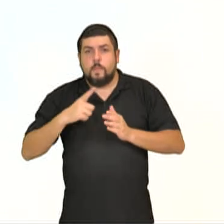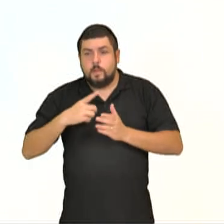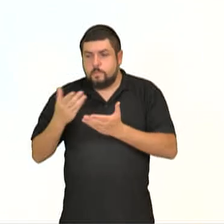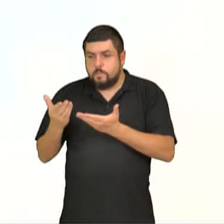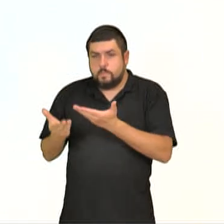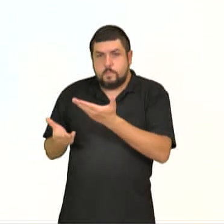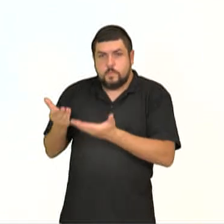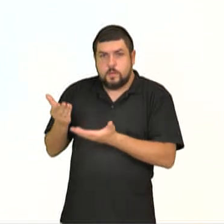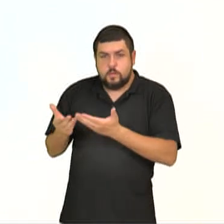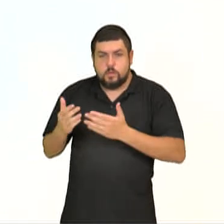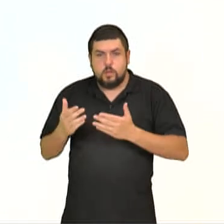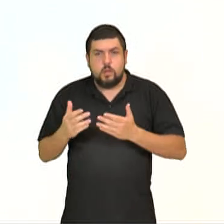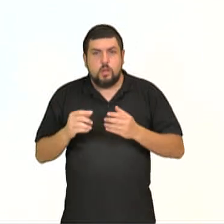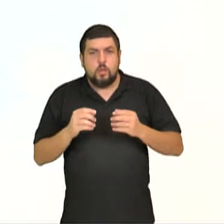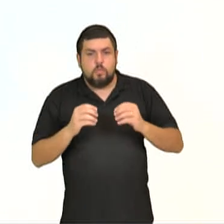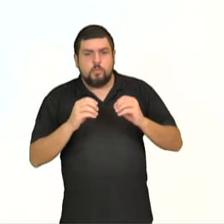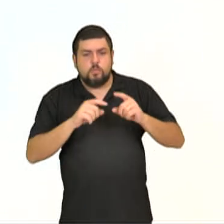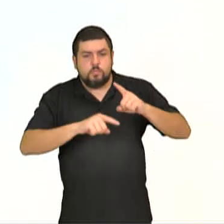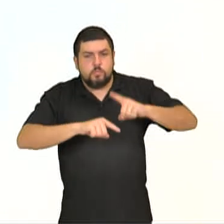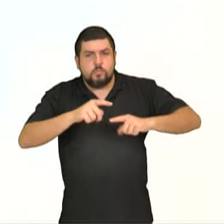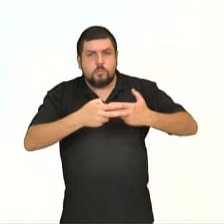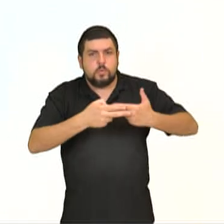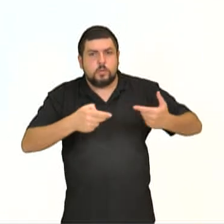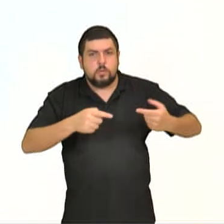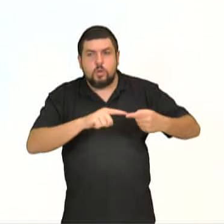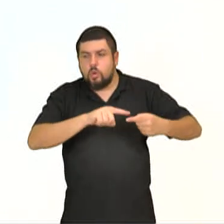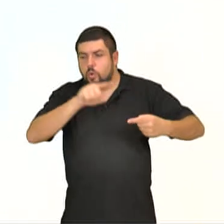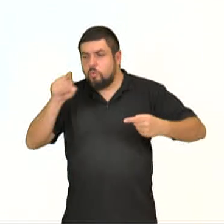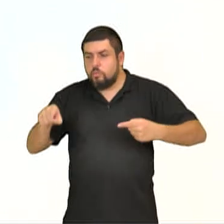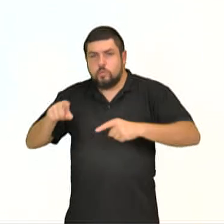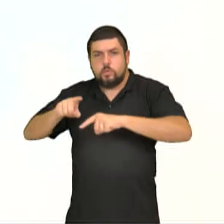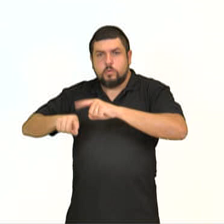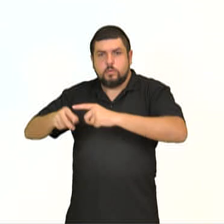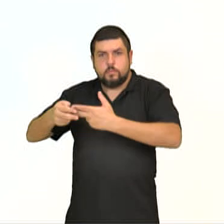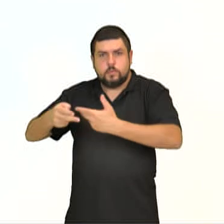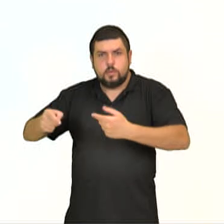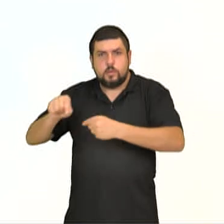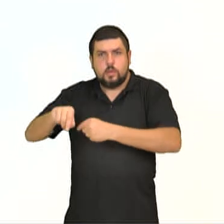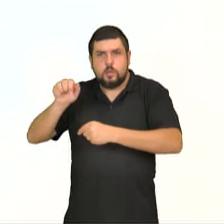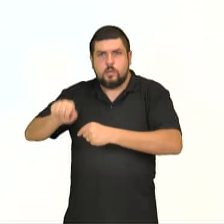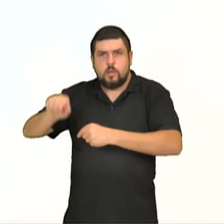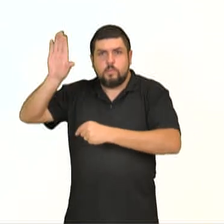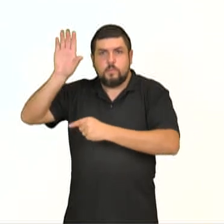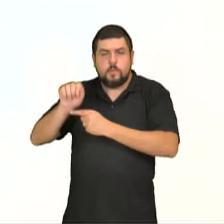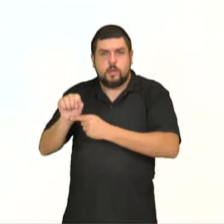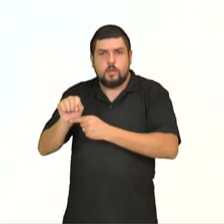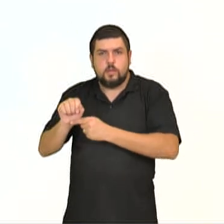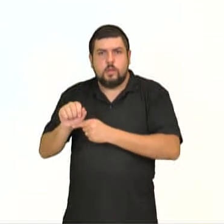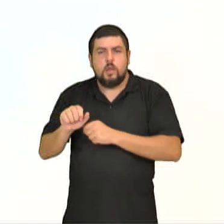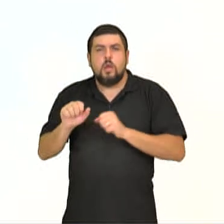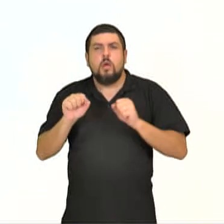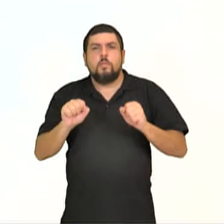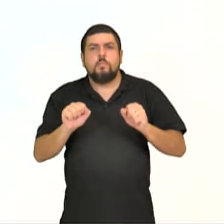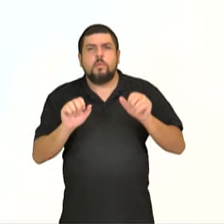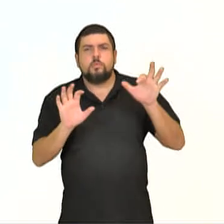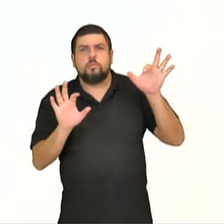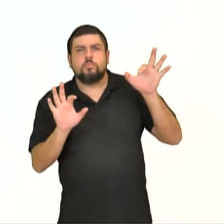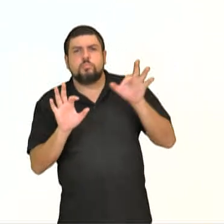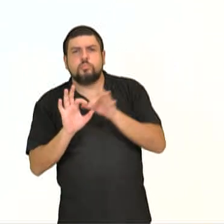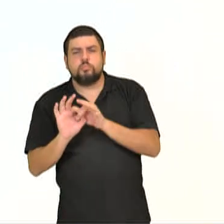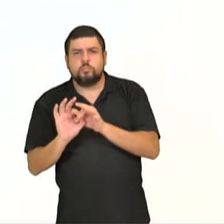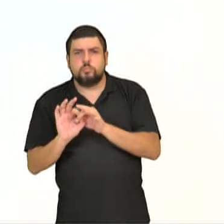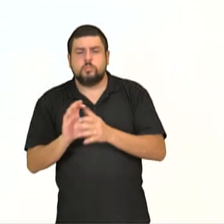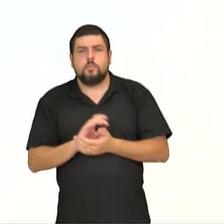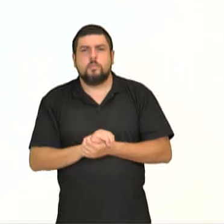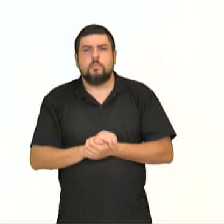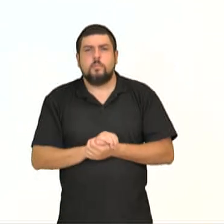ser uma fonte de carga para aquele corpo que eu estou descarregando. E a ligação terra pode ser essa vassourinha aqui da bruxa, ou pode